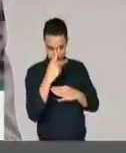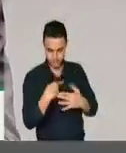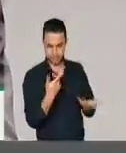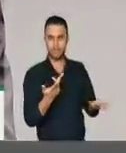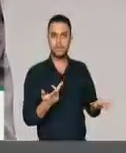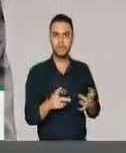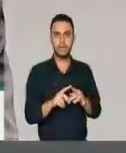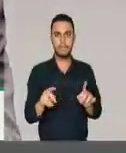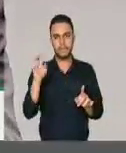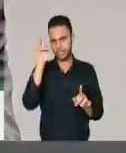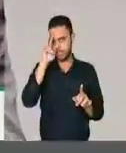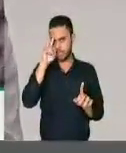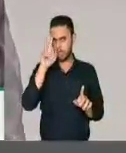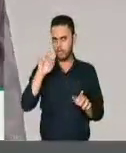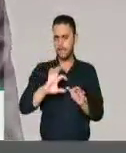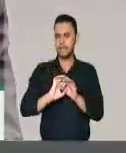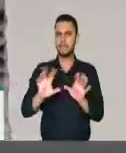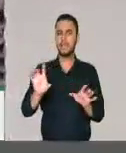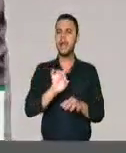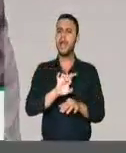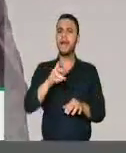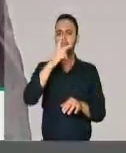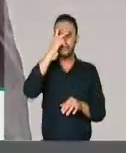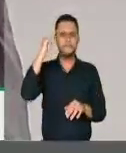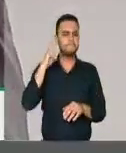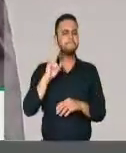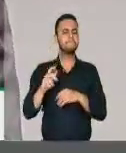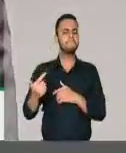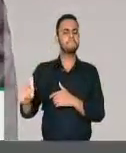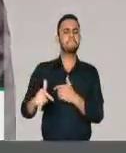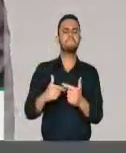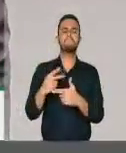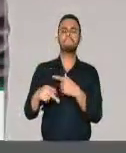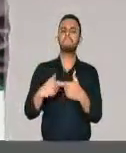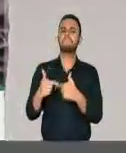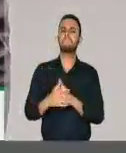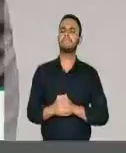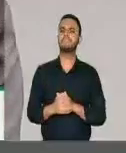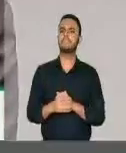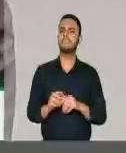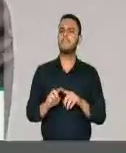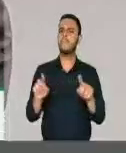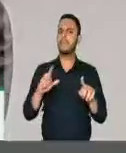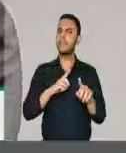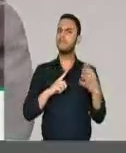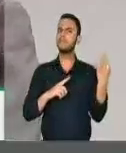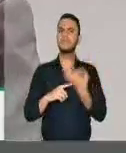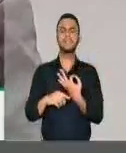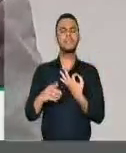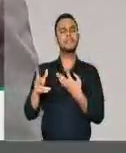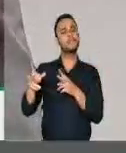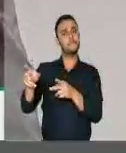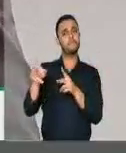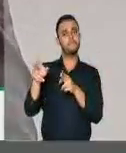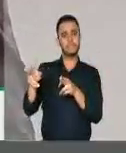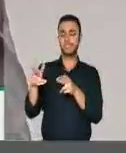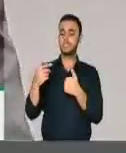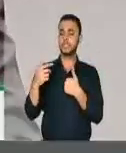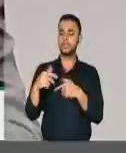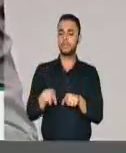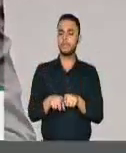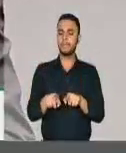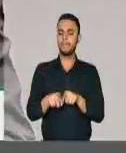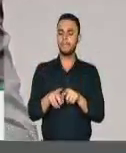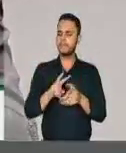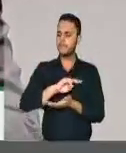história reservará a cada um de nós o papel que desempenharmos nesse caso. E eu tenho certeza que Vossa Excelência, assim como eu e vários